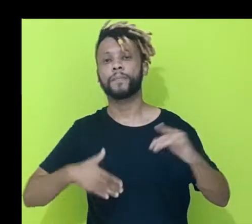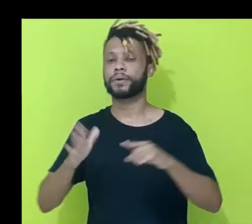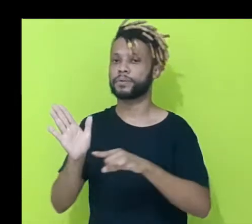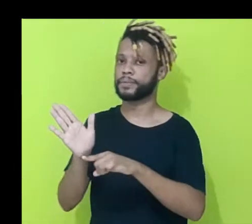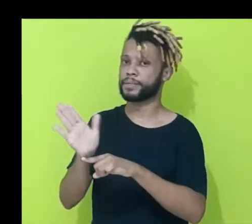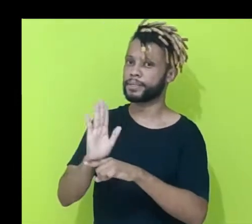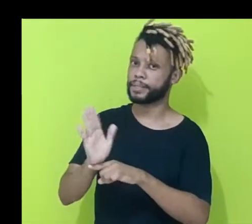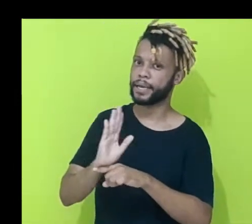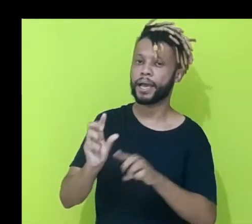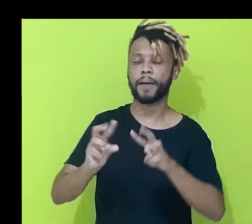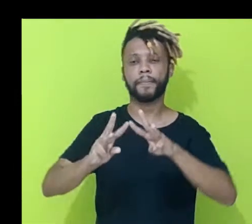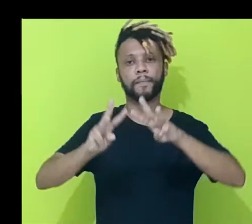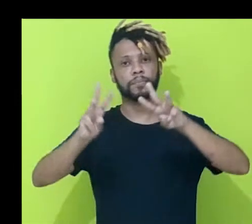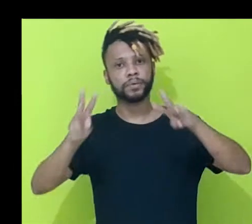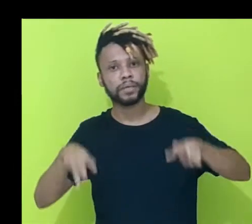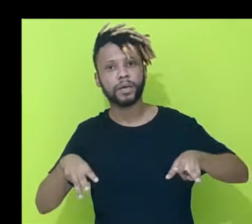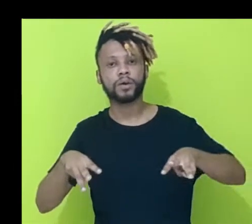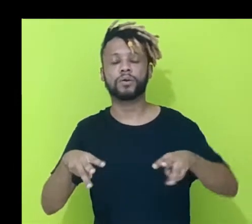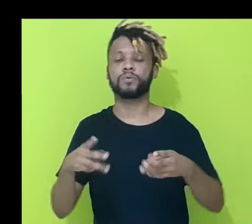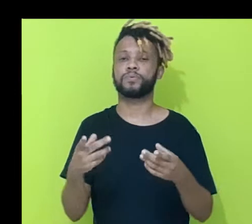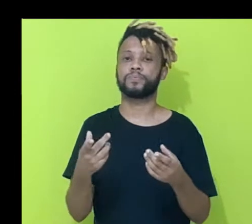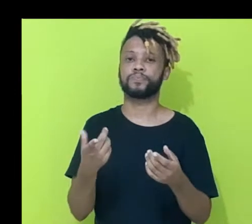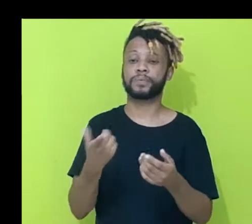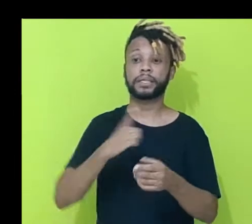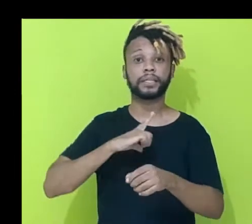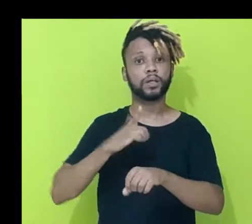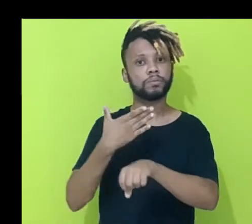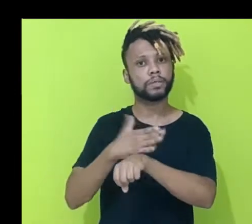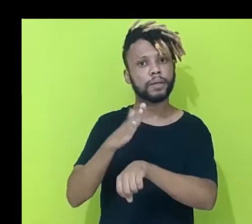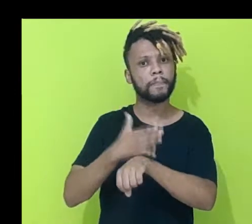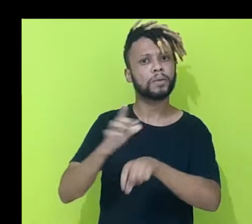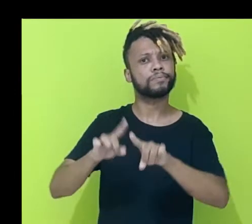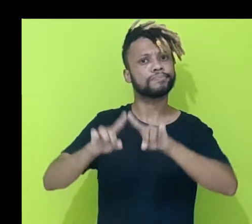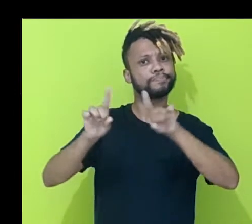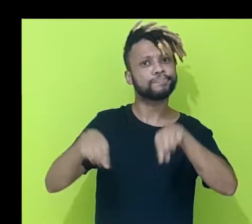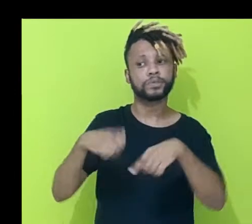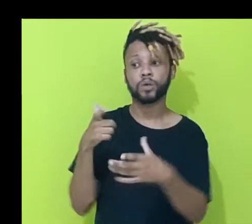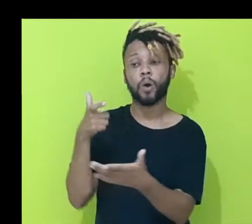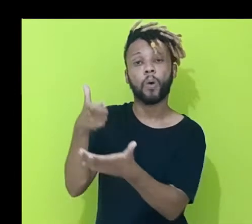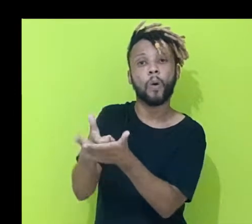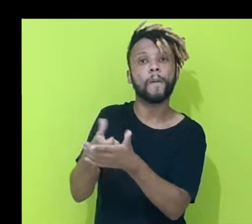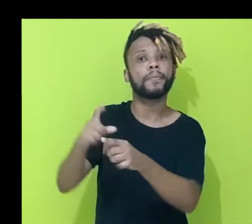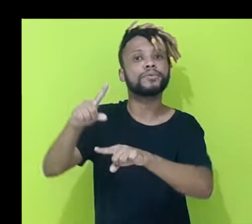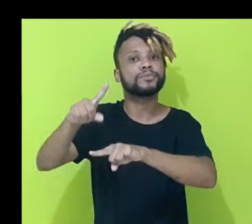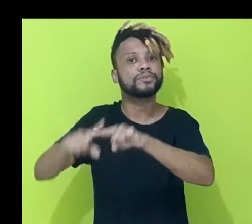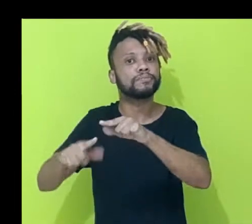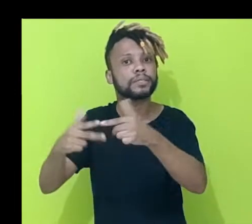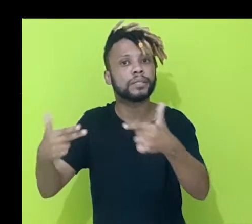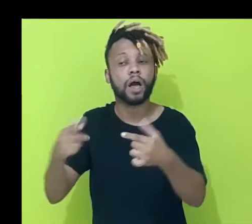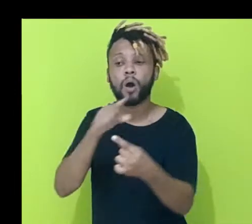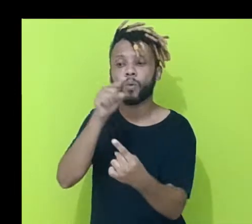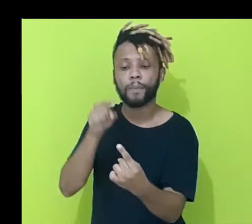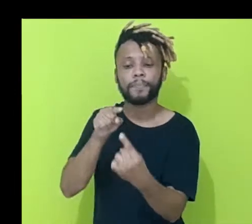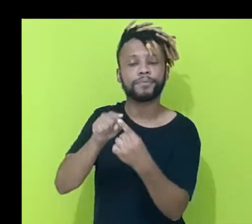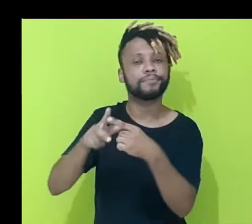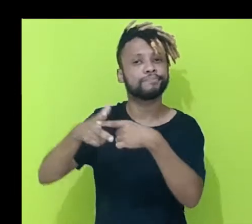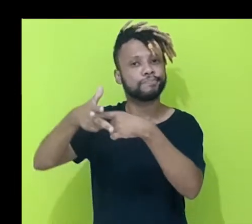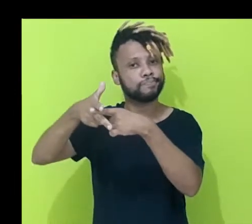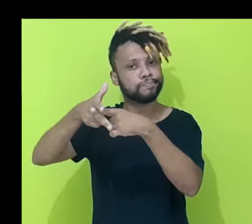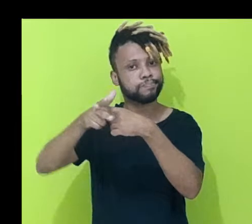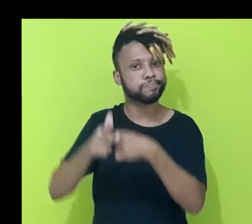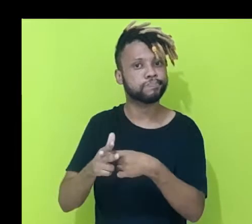museus, arquivos públicos e cinematecas, incluindo treinamento de pessoal e aquisição de equipamentos para manutenção